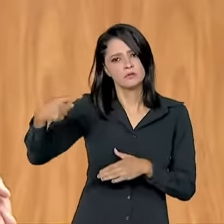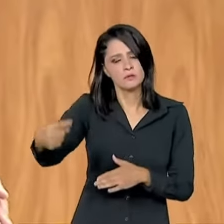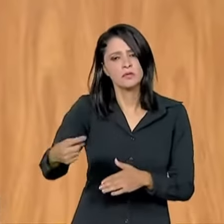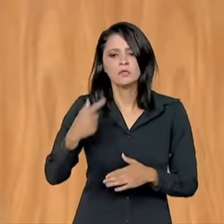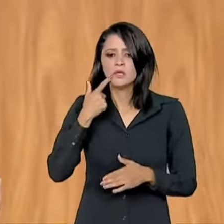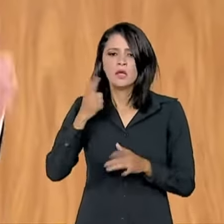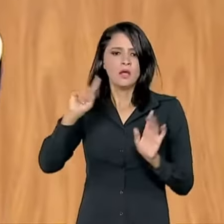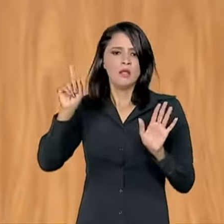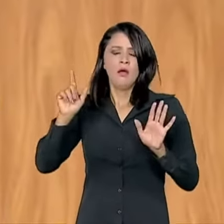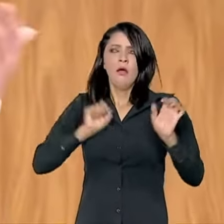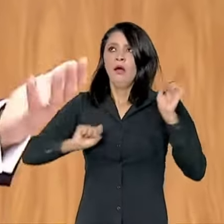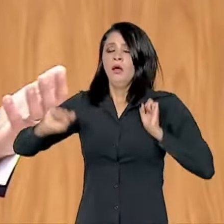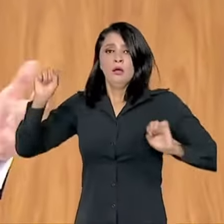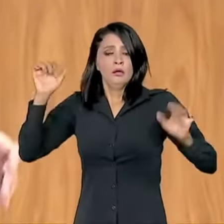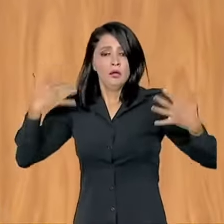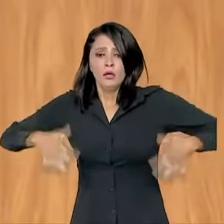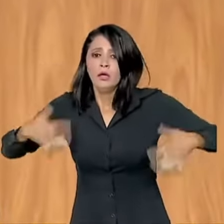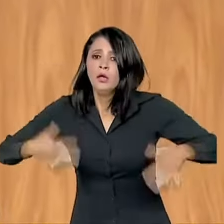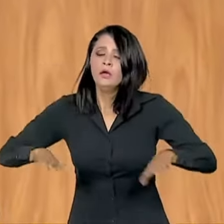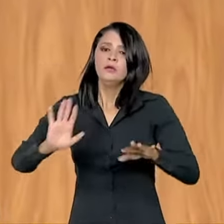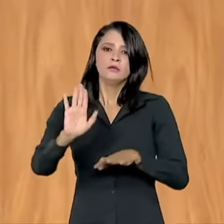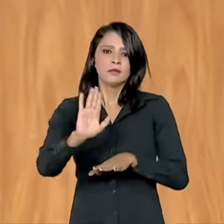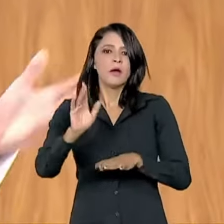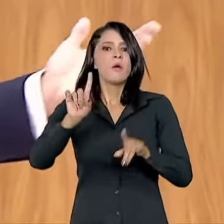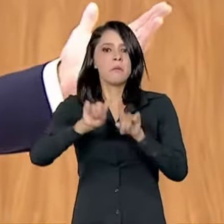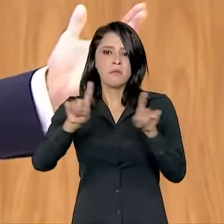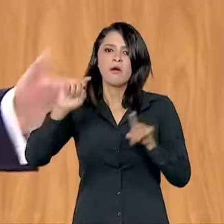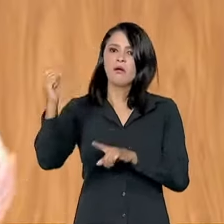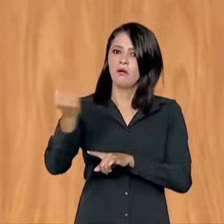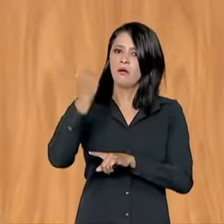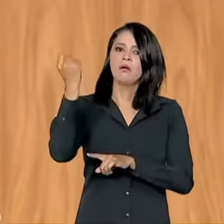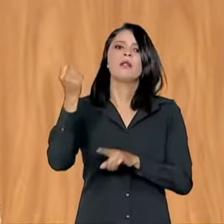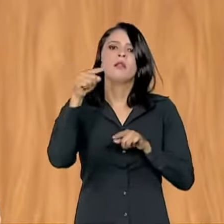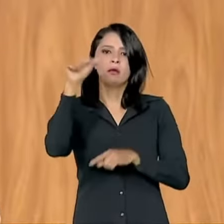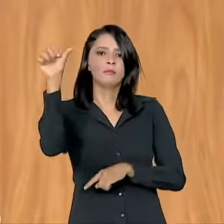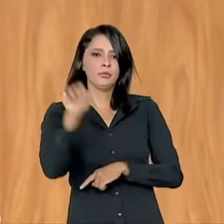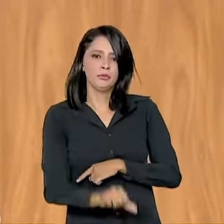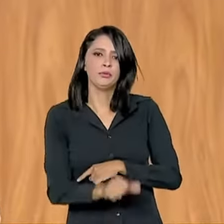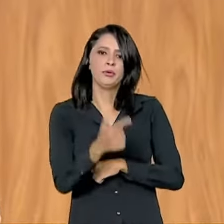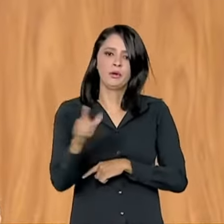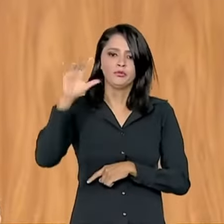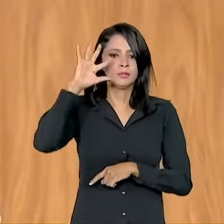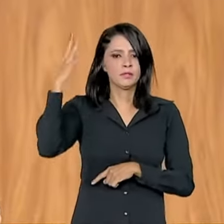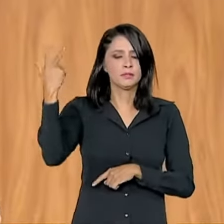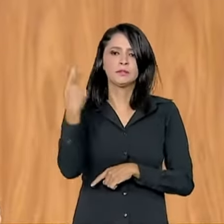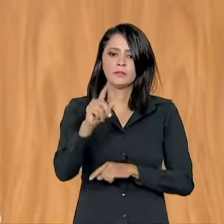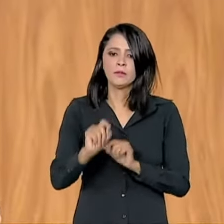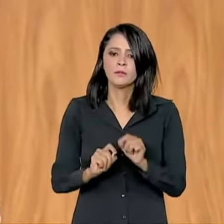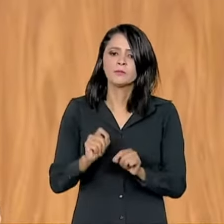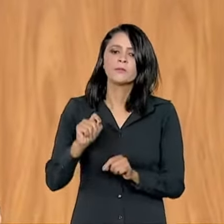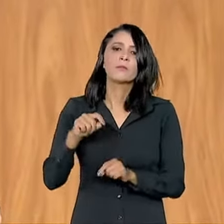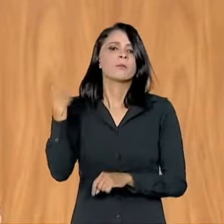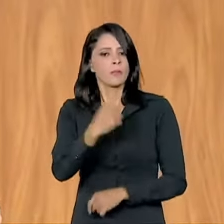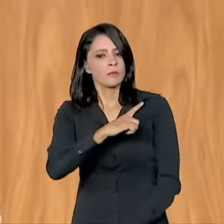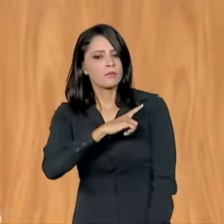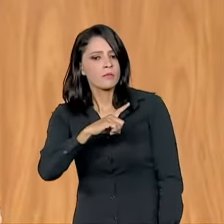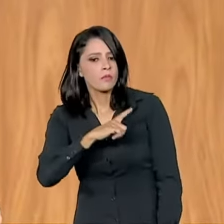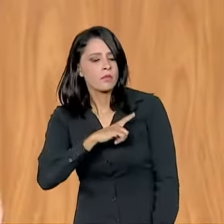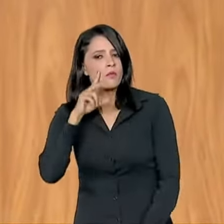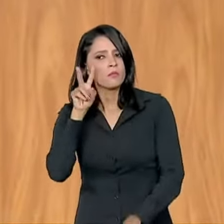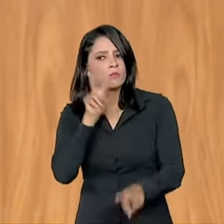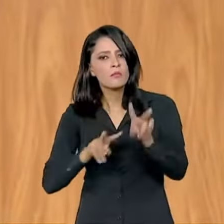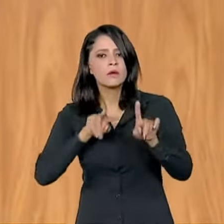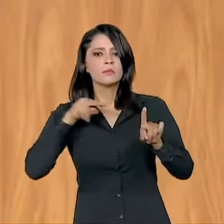nos desesperemos, mas a situação é grave e piorou com a última decisão. Nós temos uma